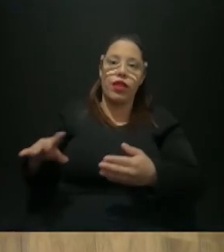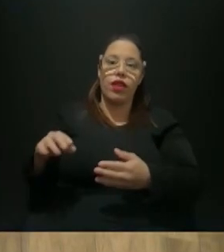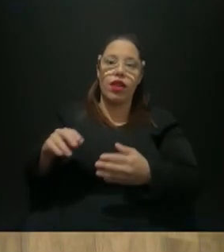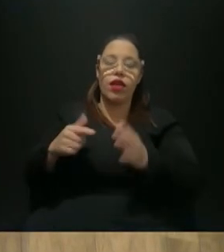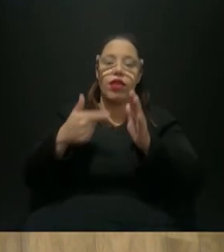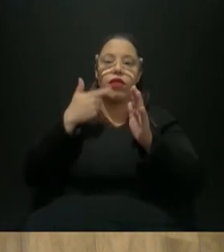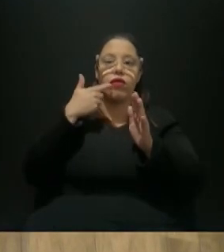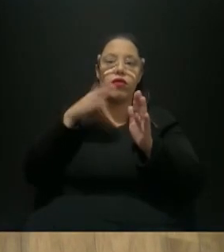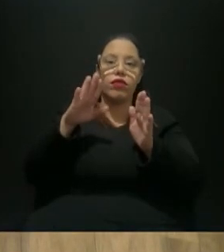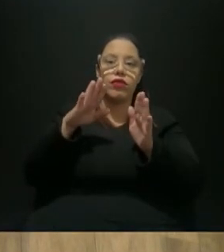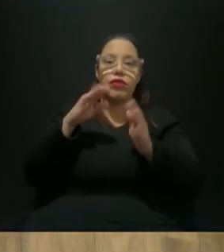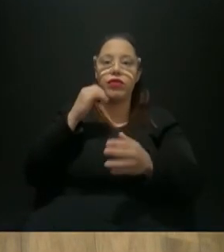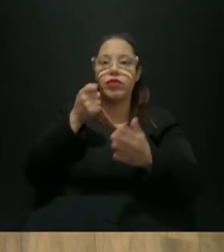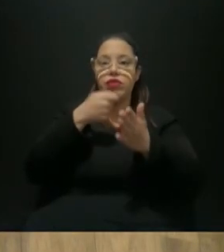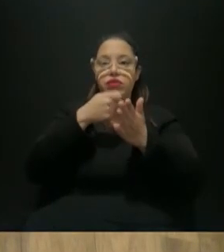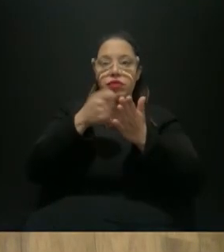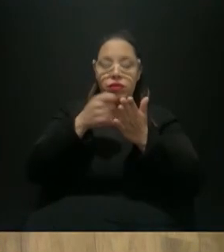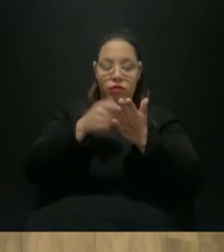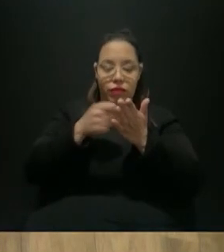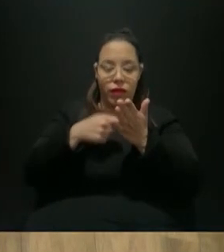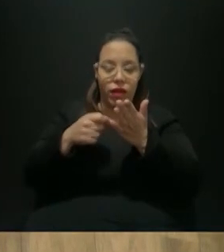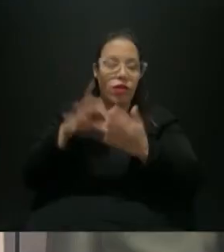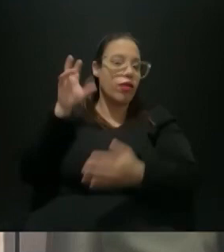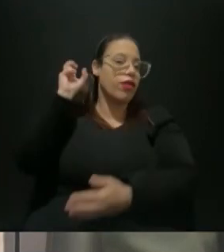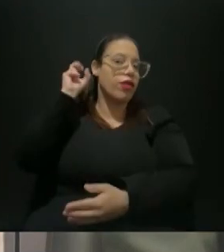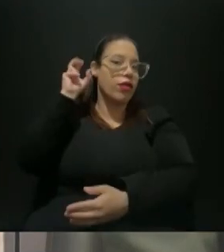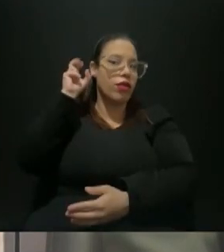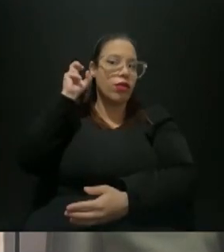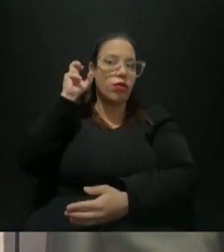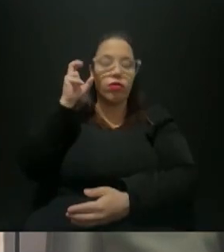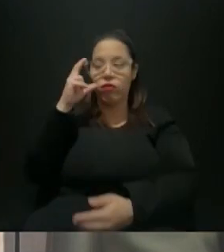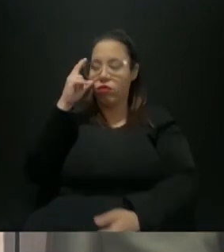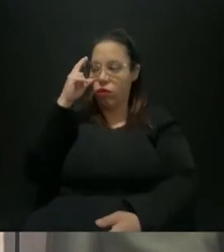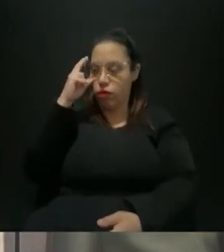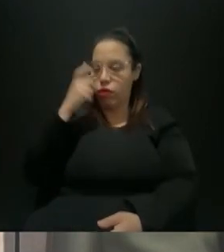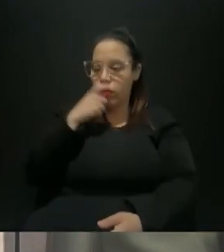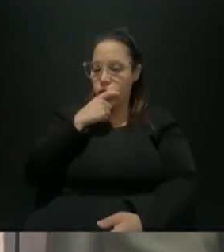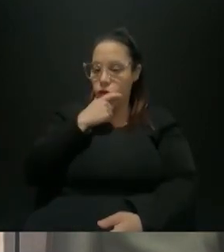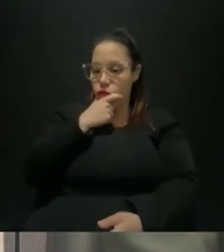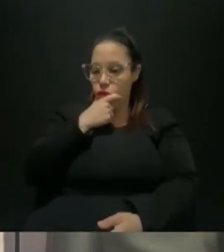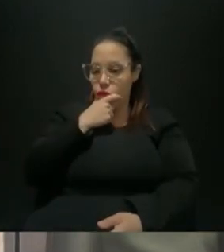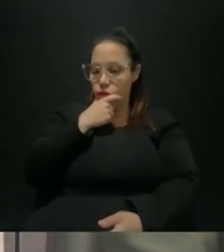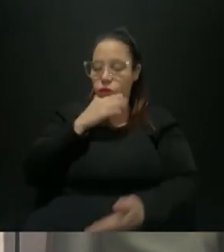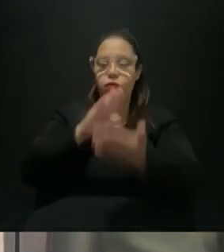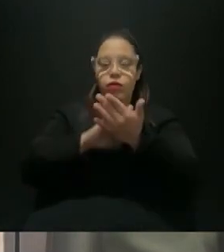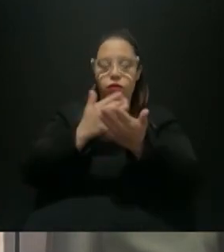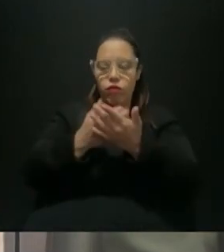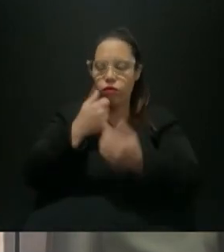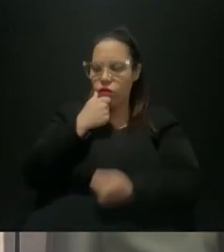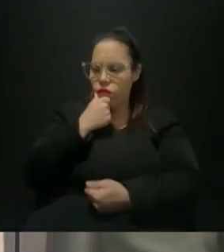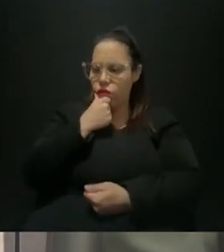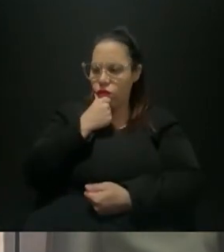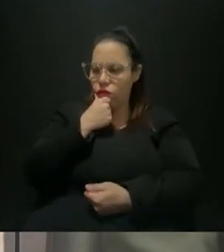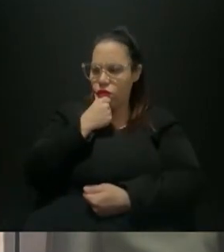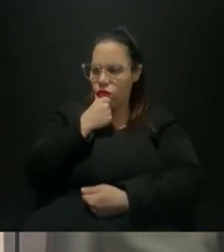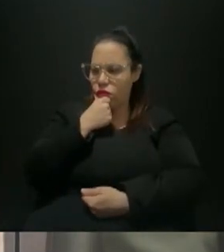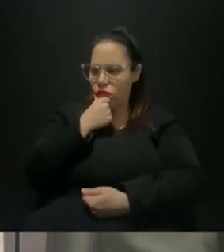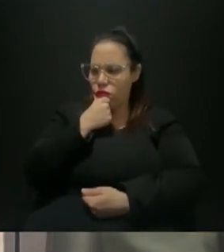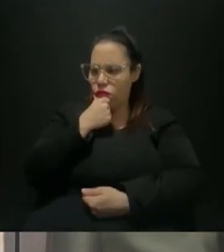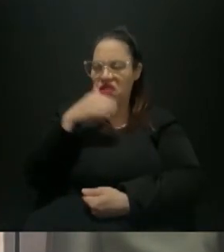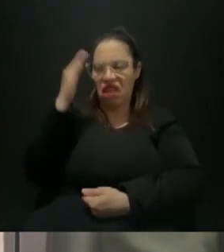né? E teve toda uma escuta, porque é importante a escuta. E aí é importante a gente interpretar, porque as pessoas falam assim, pô, a criança está